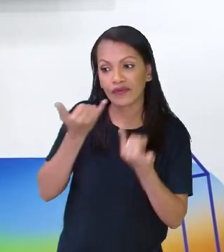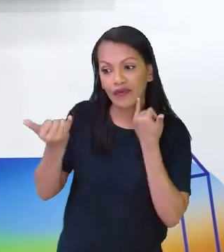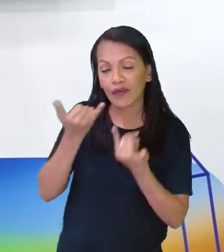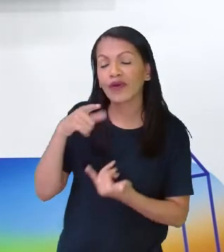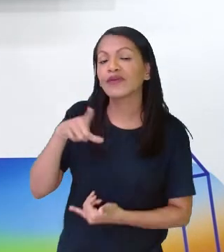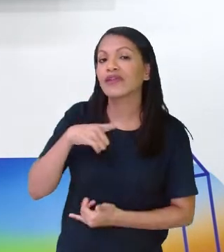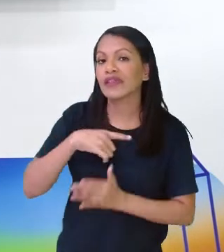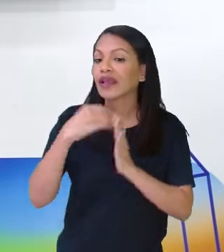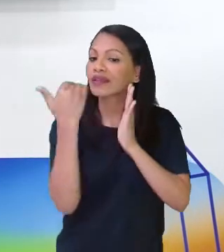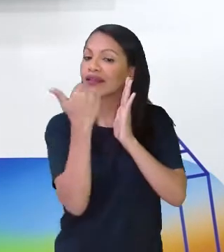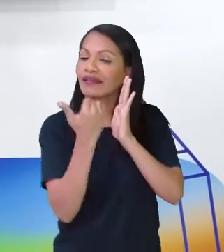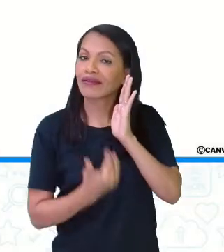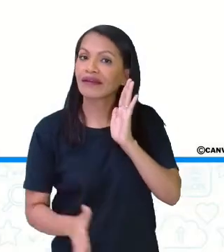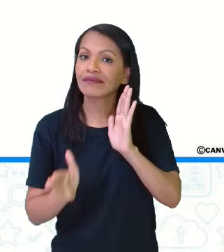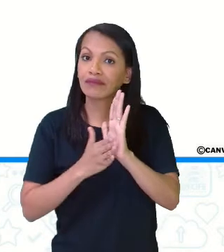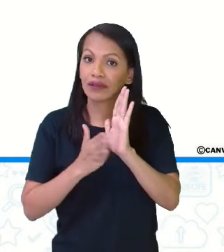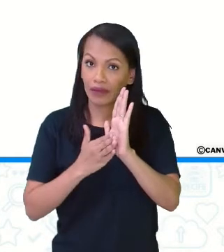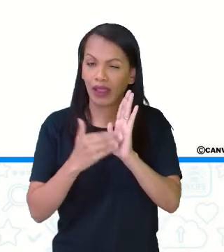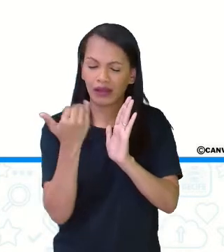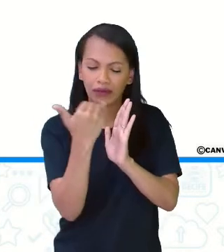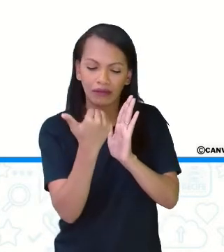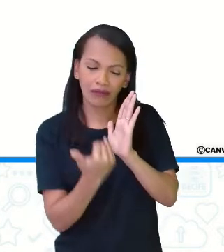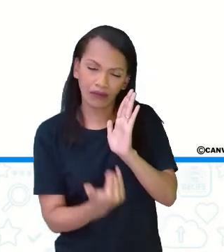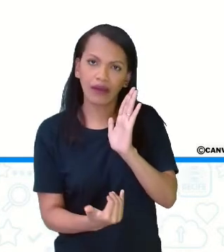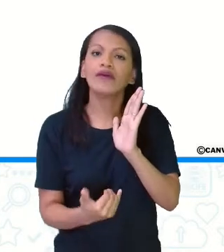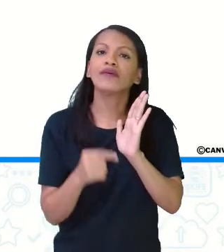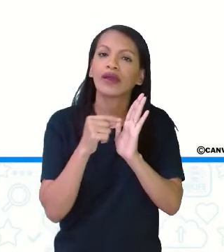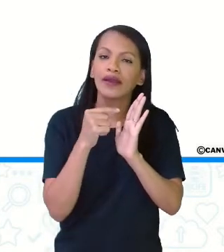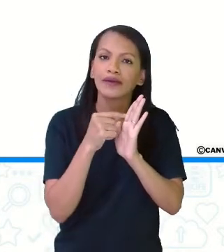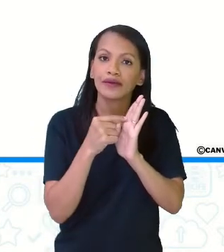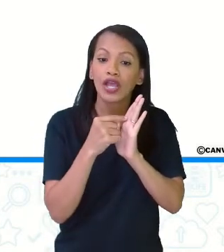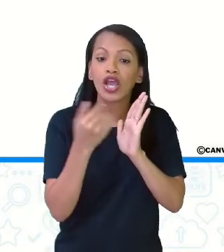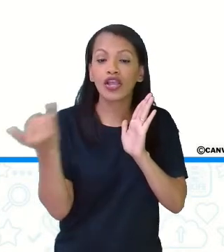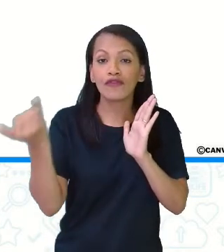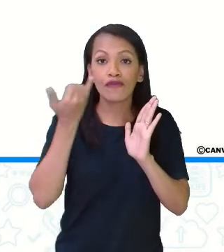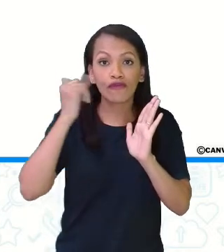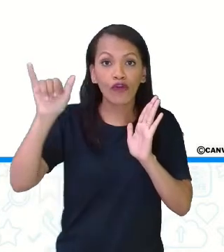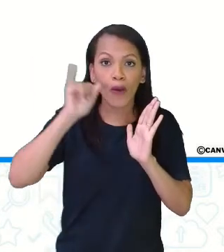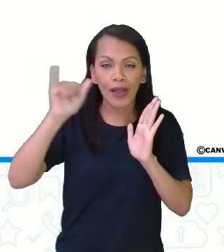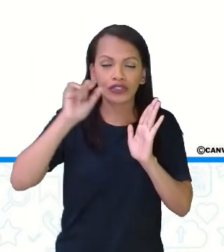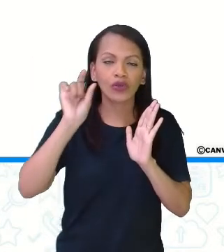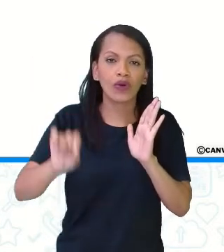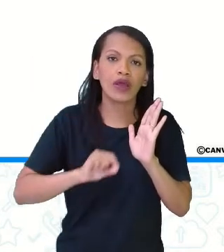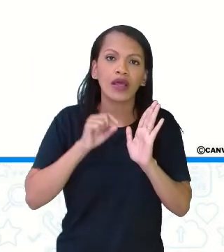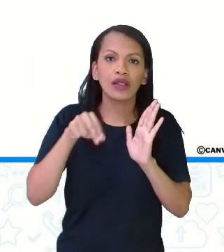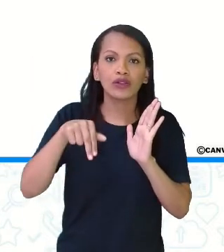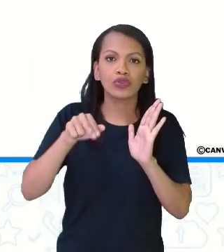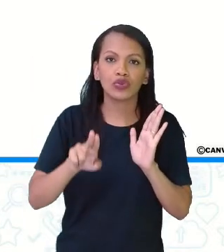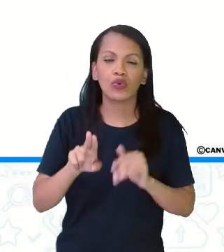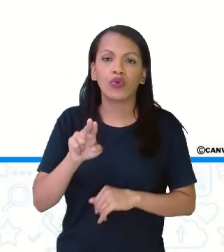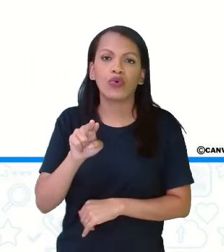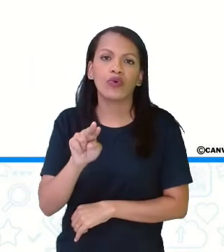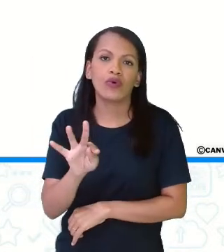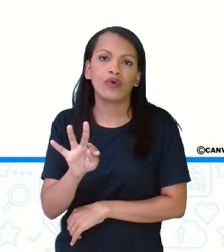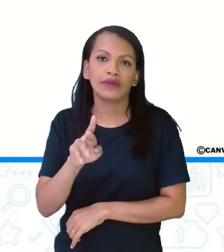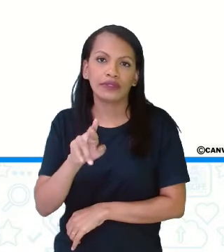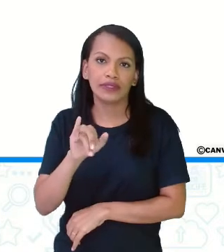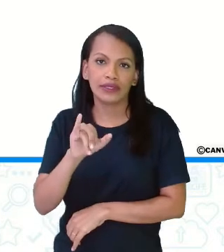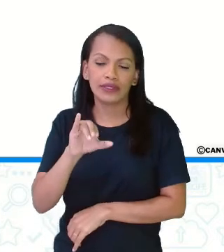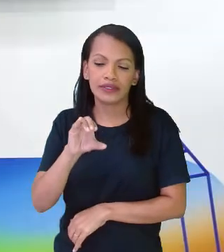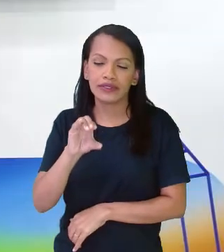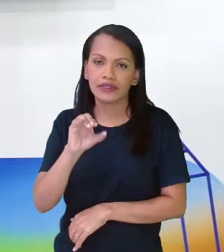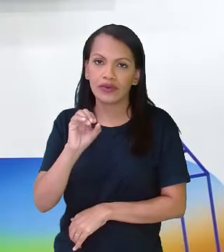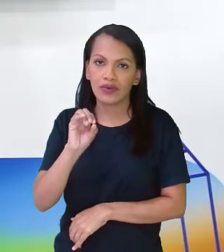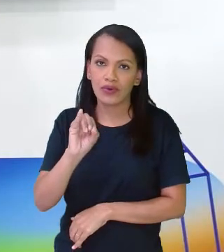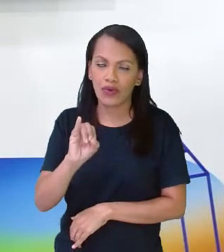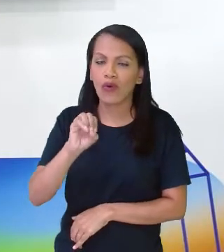embalagens, que é as informações nutricionais, e aí a gente vai conseguir perceber a quantidade de calorias